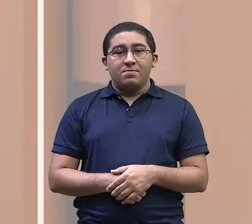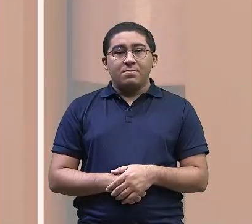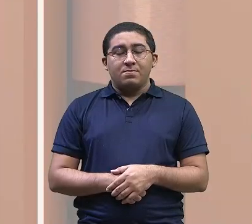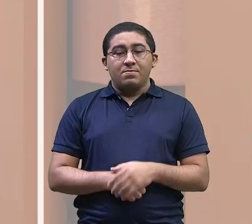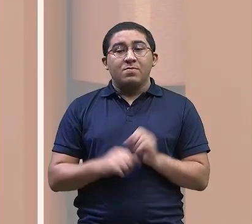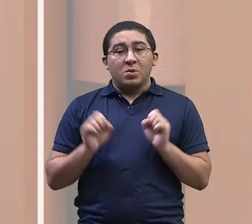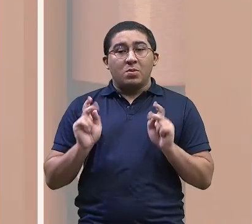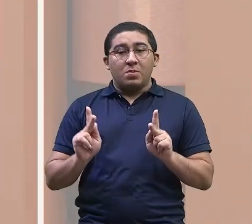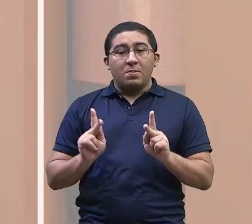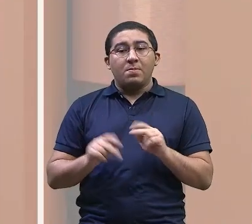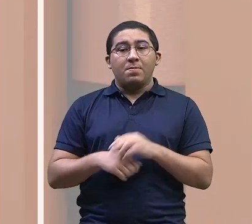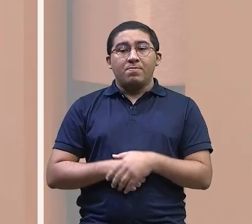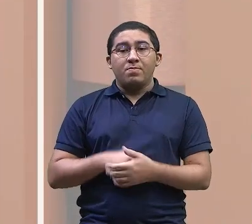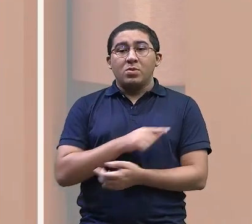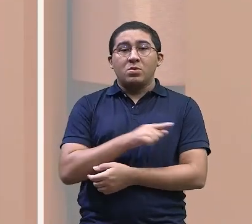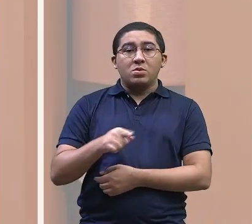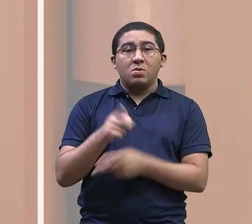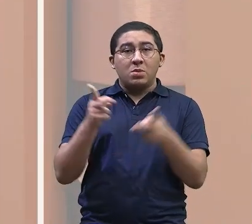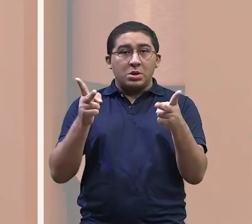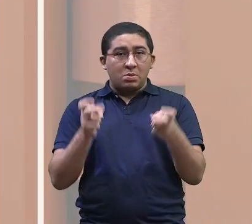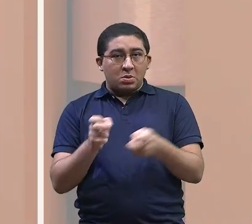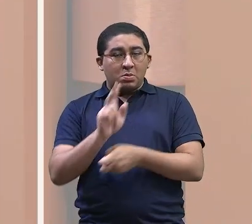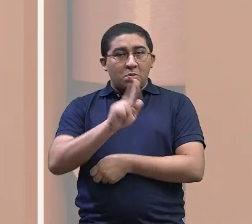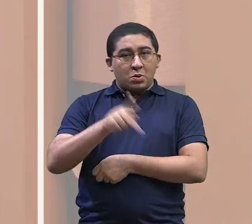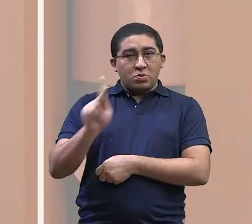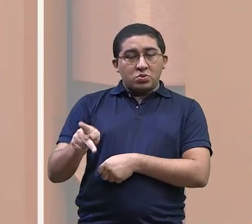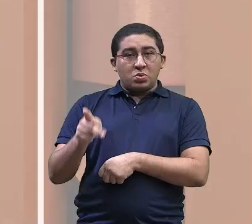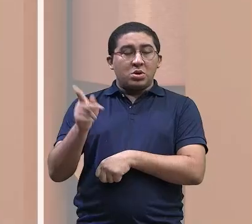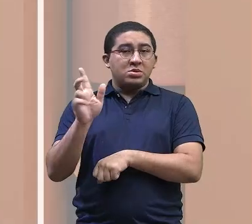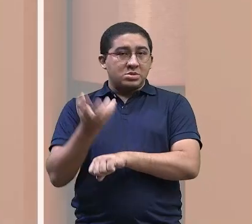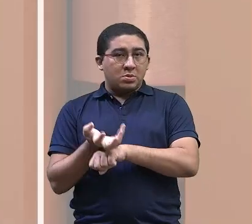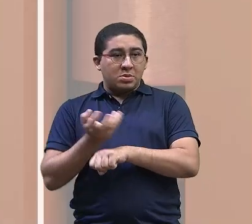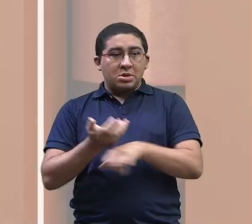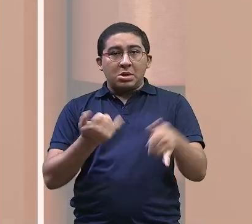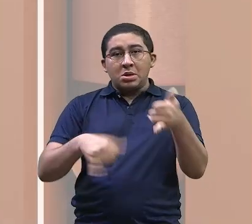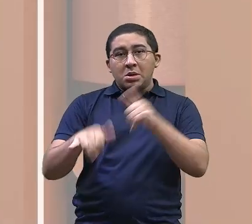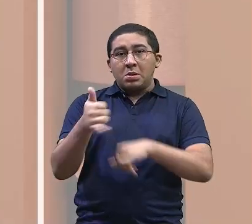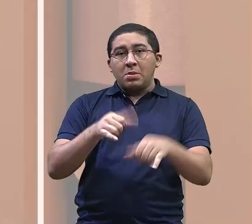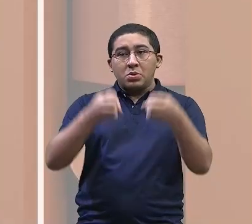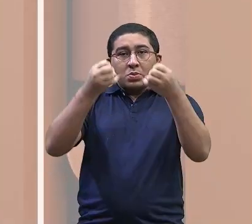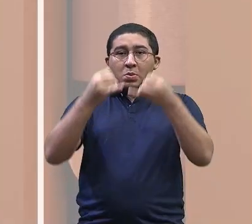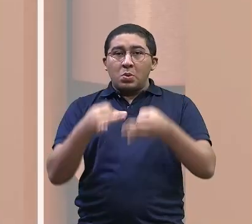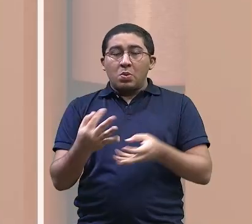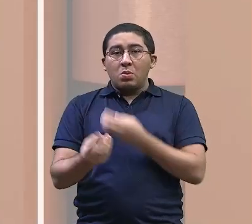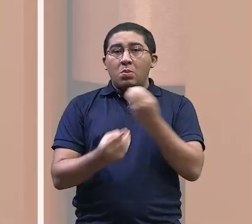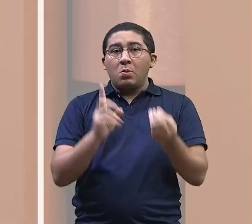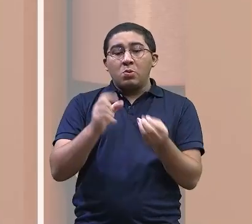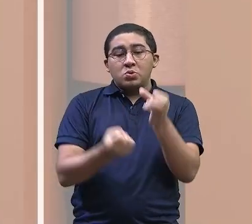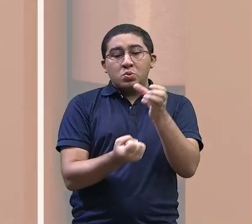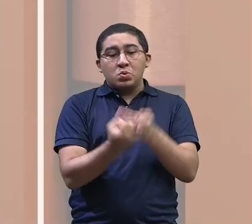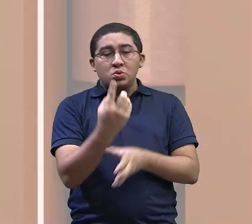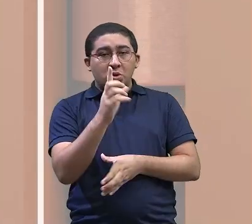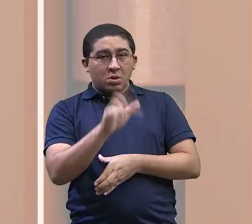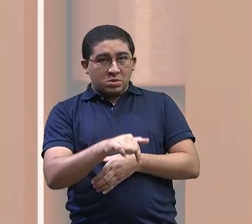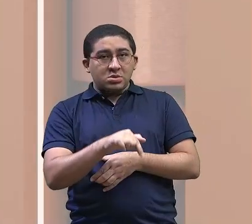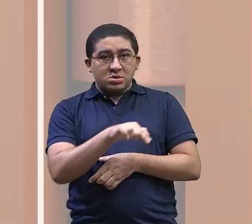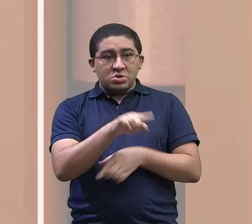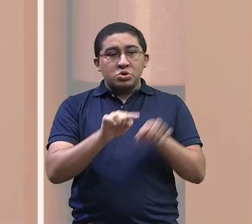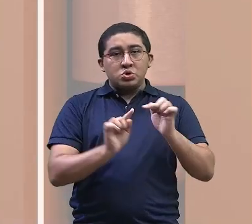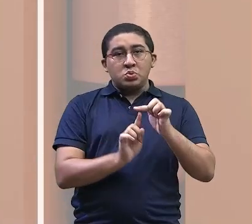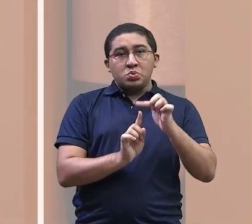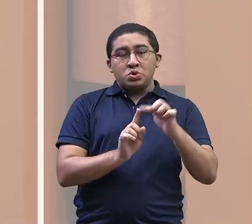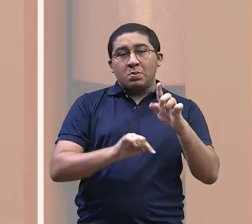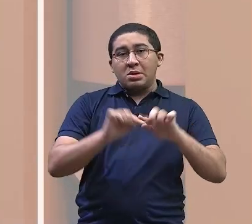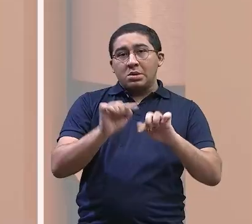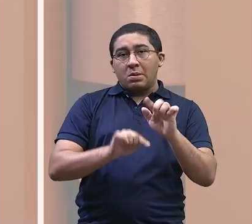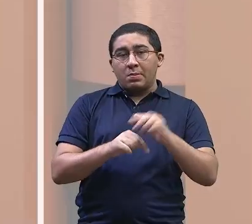Muito bem, então vocês viram aí com a professora de Química, né, a professora Yara, um pouco sobre a formação desses combustíveis. E aí nós vamos conhecer um